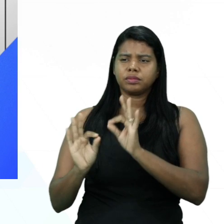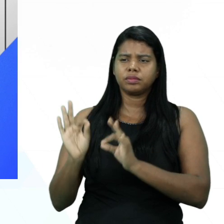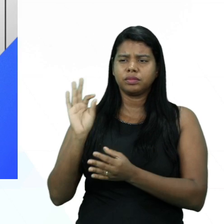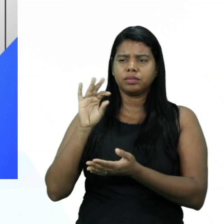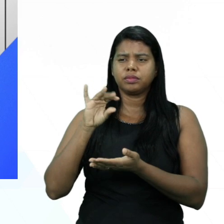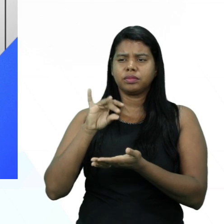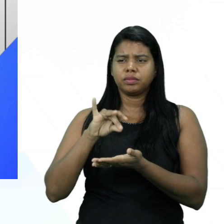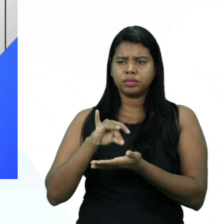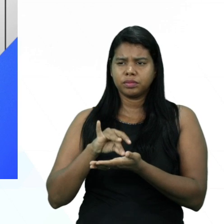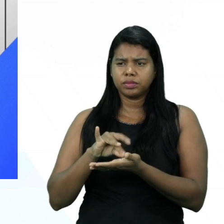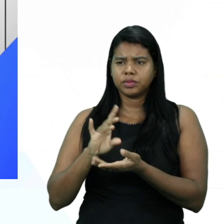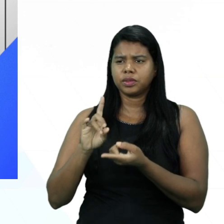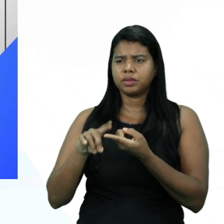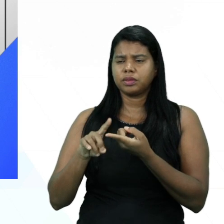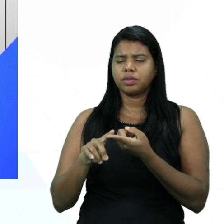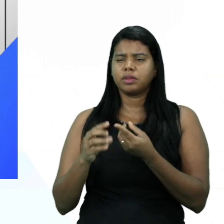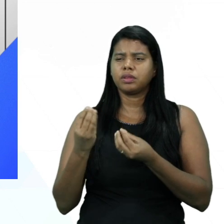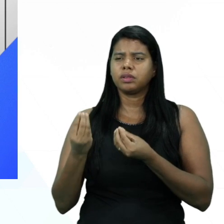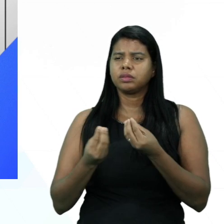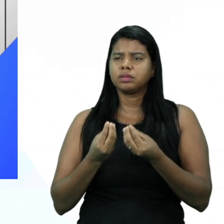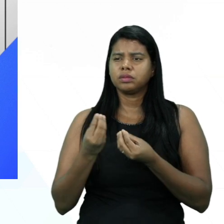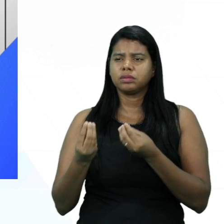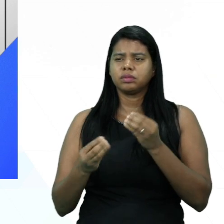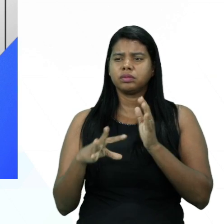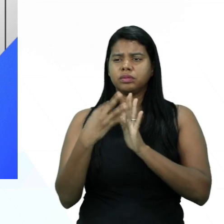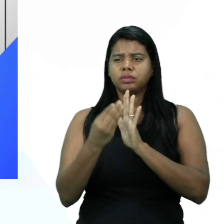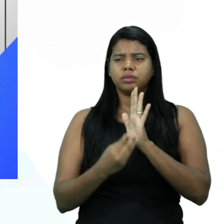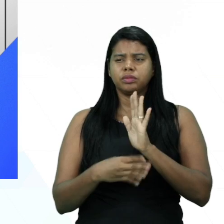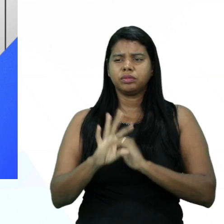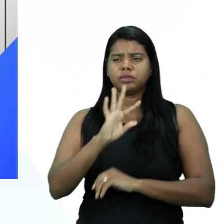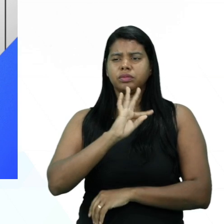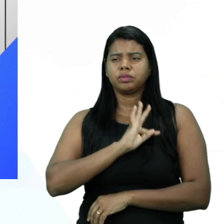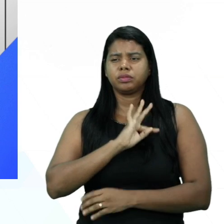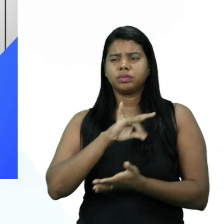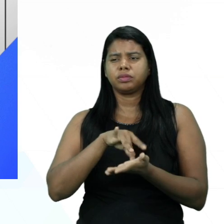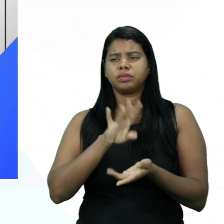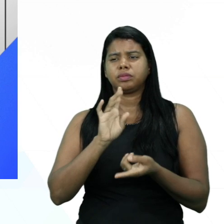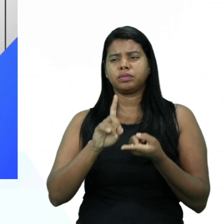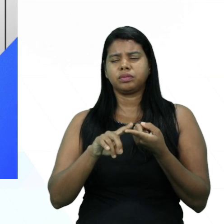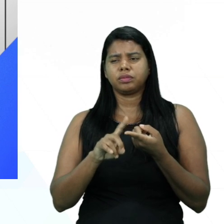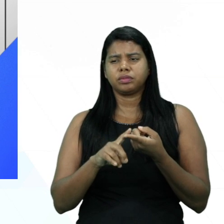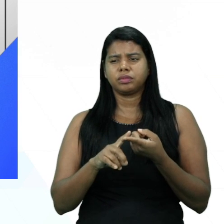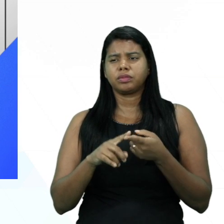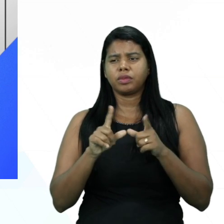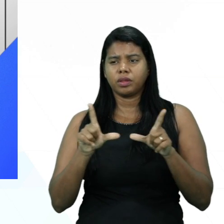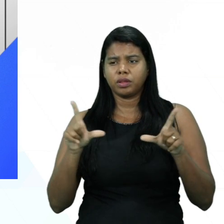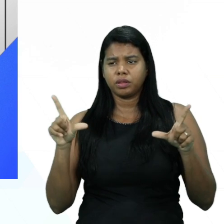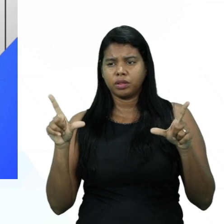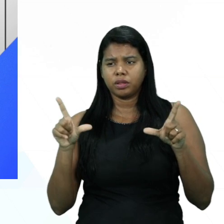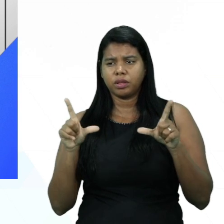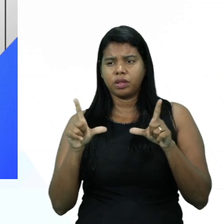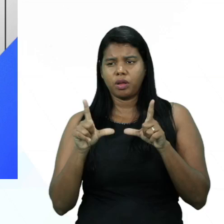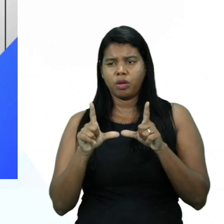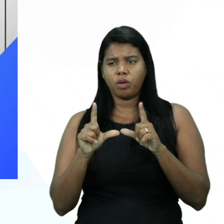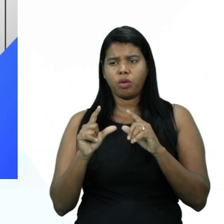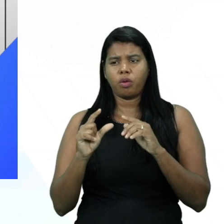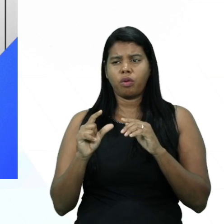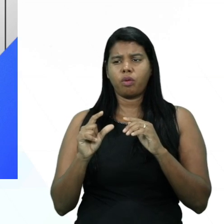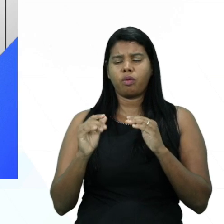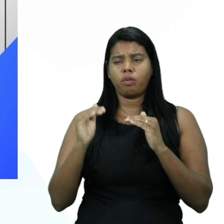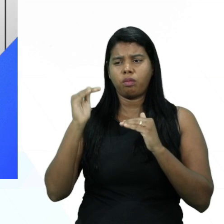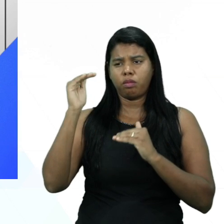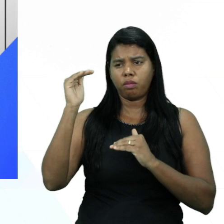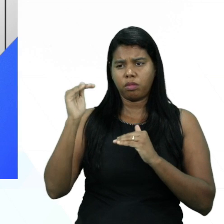composição? É possível aplicar diversas técnicas. Aí você vai usar o tamanho, como elementos maiores chamam